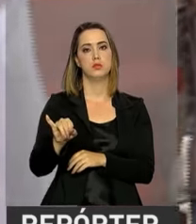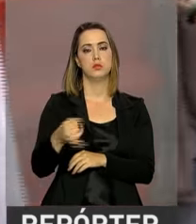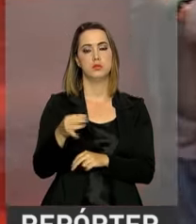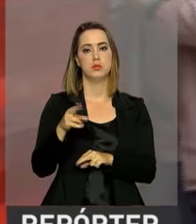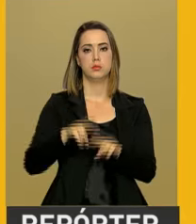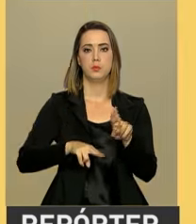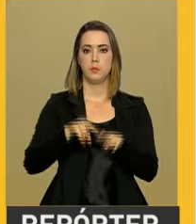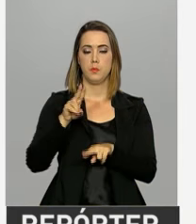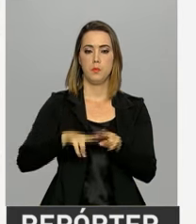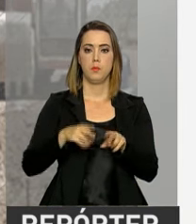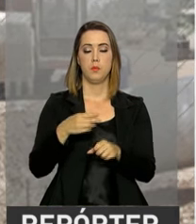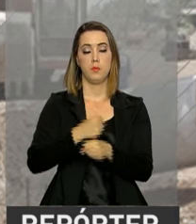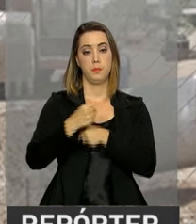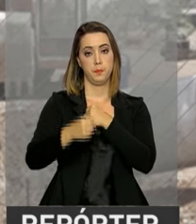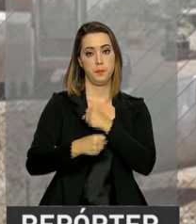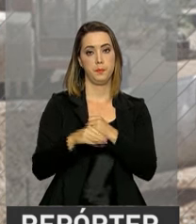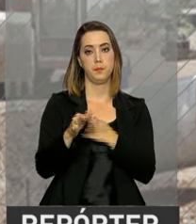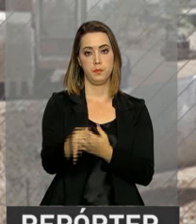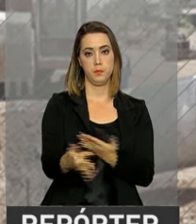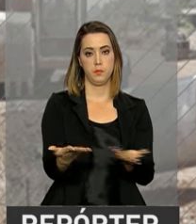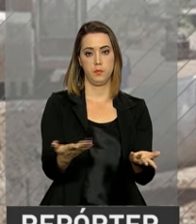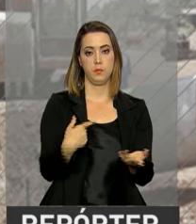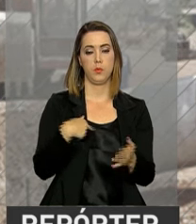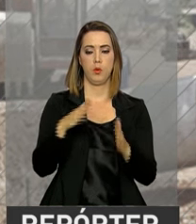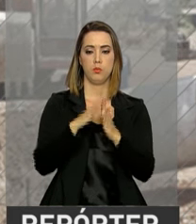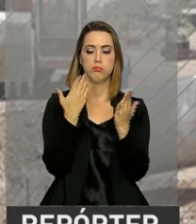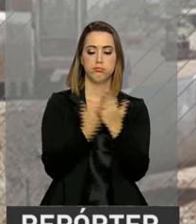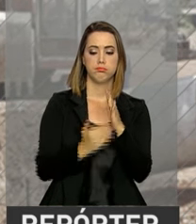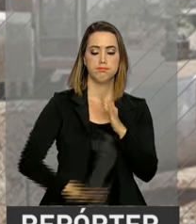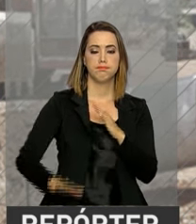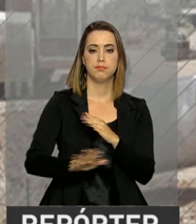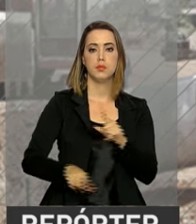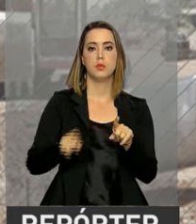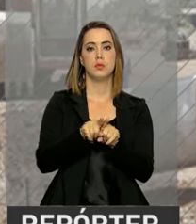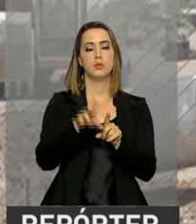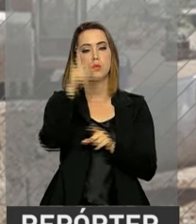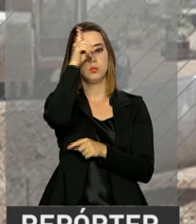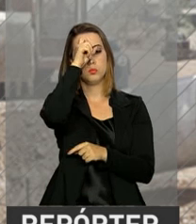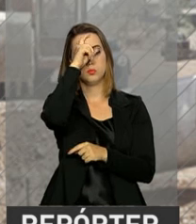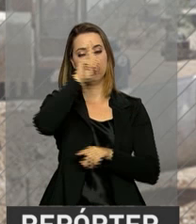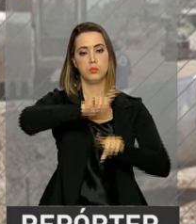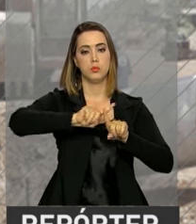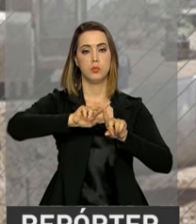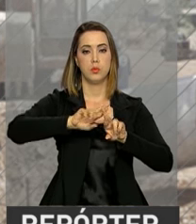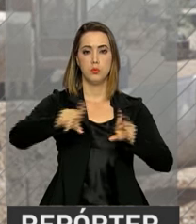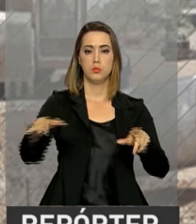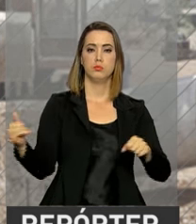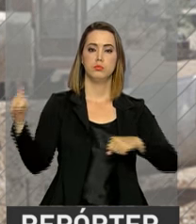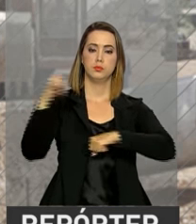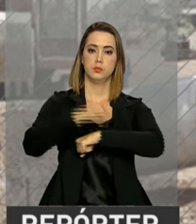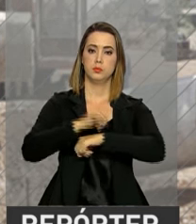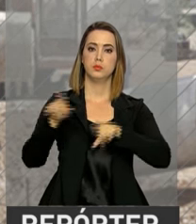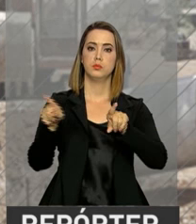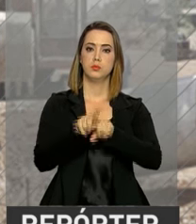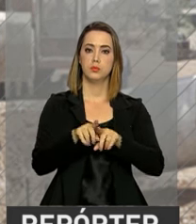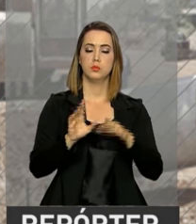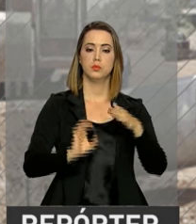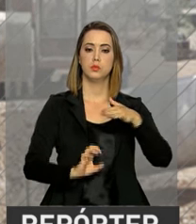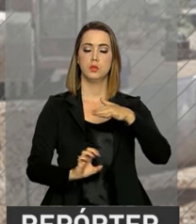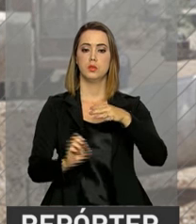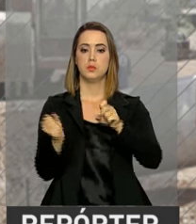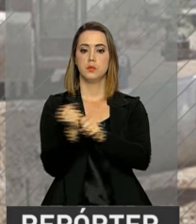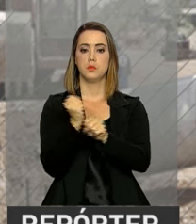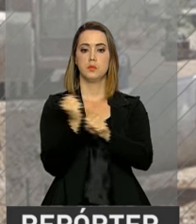de 2017. As obras ocorrerão em creches, pré-escolas, unidades básicas de saúde, aeroportos e empreendimentos